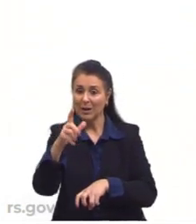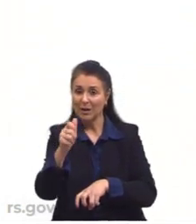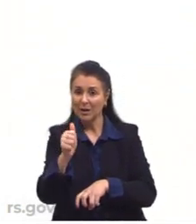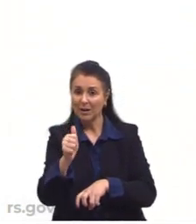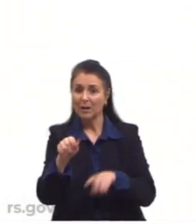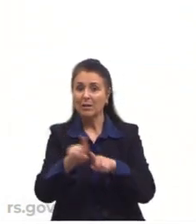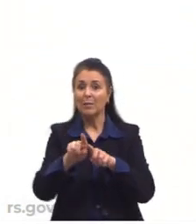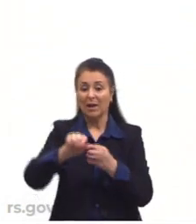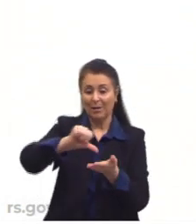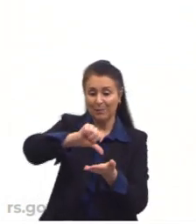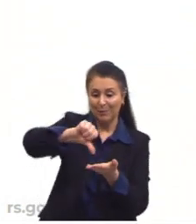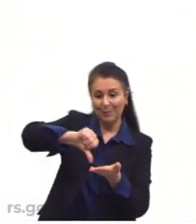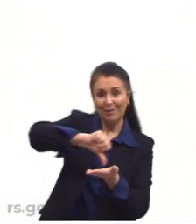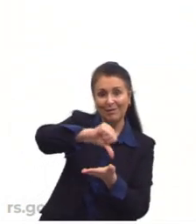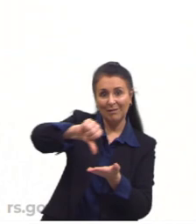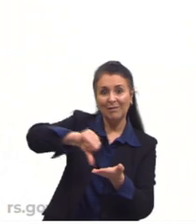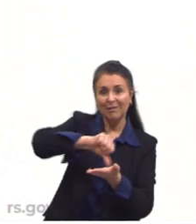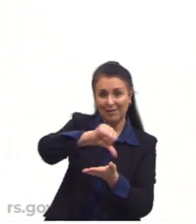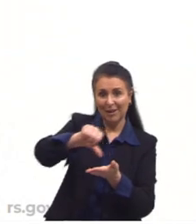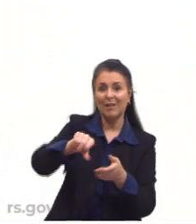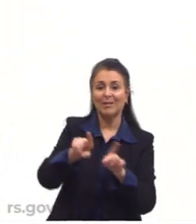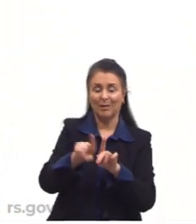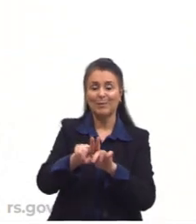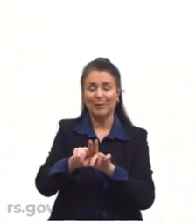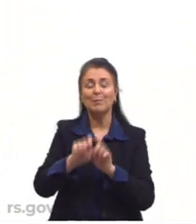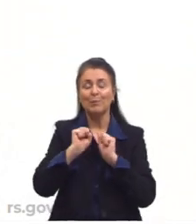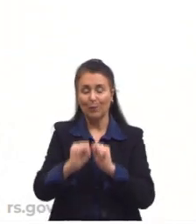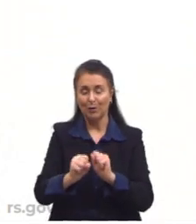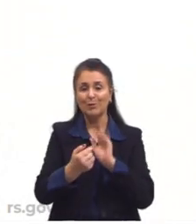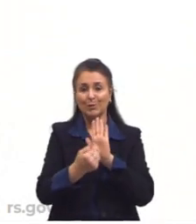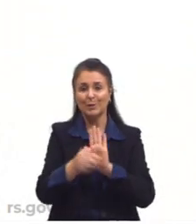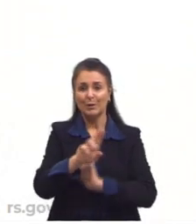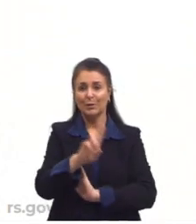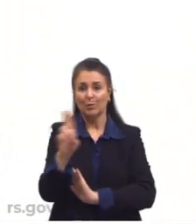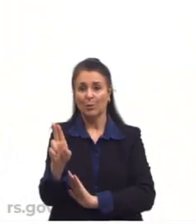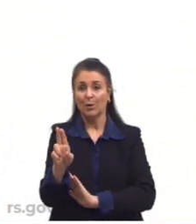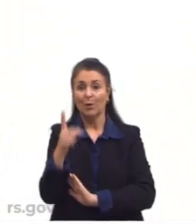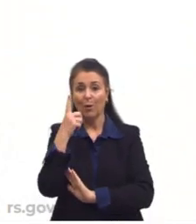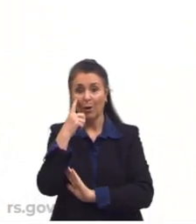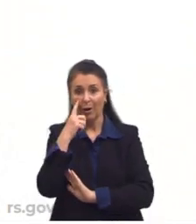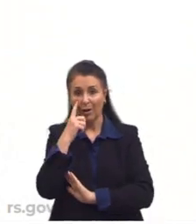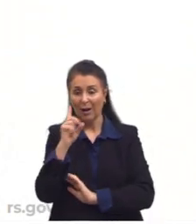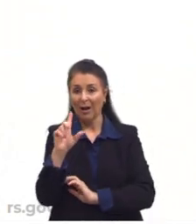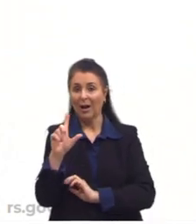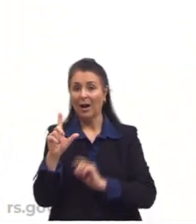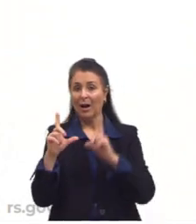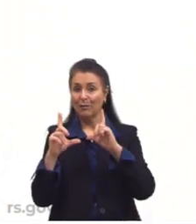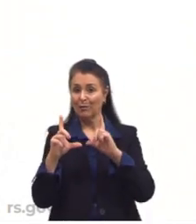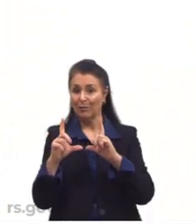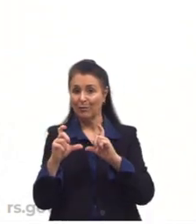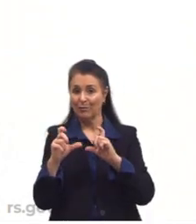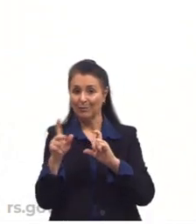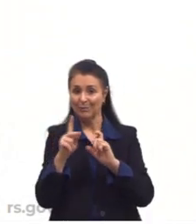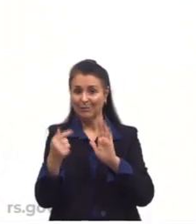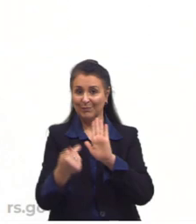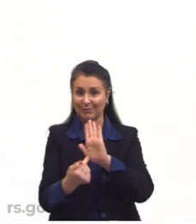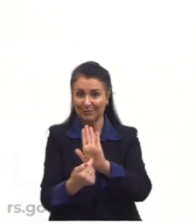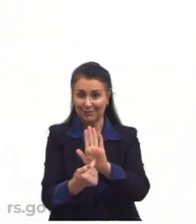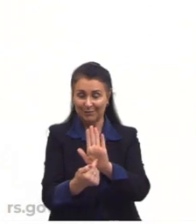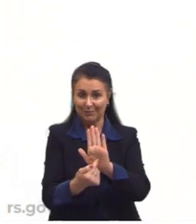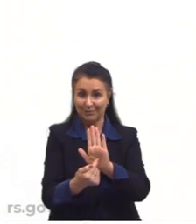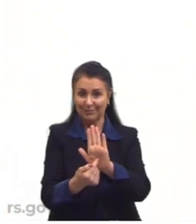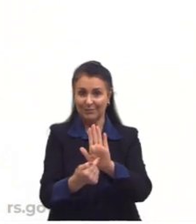percutores de mala ou permacultura tá meninos e meninas e essa fotinha que eu trago para vocês a de baixo ó Justamente a produção também